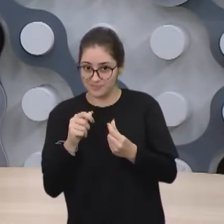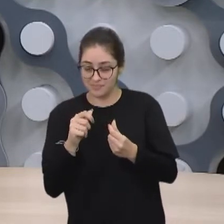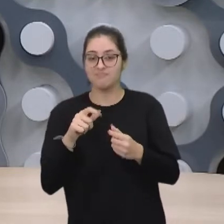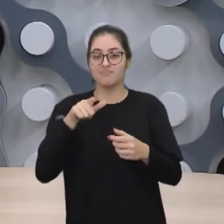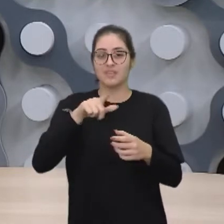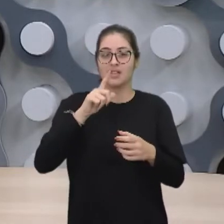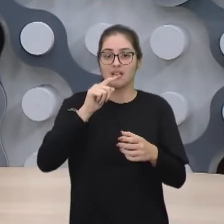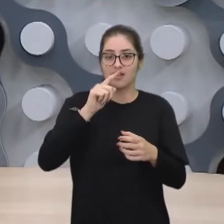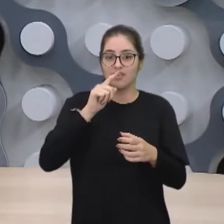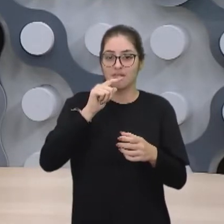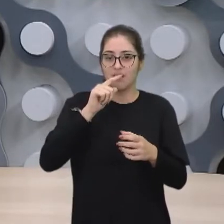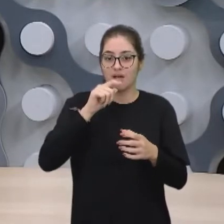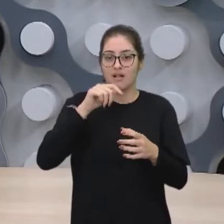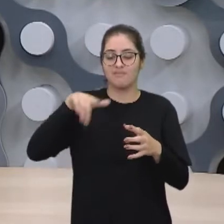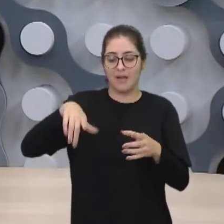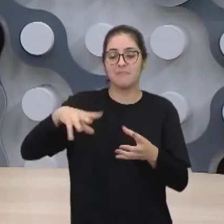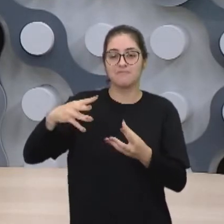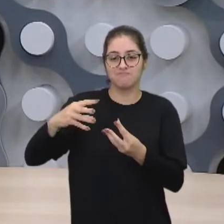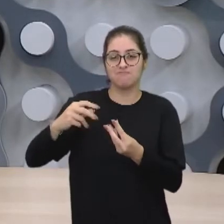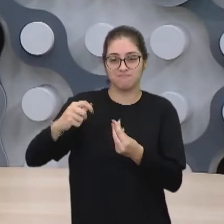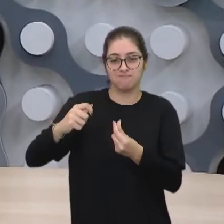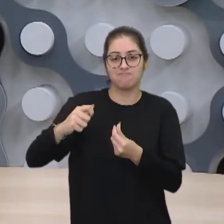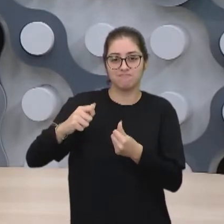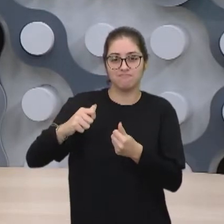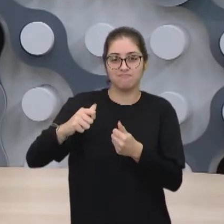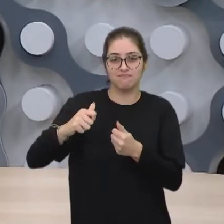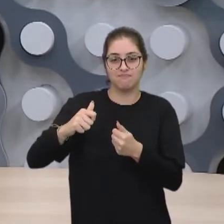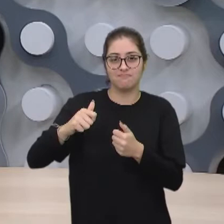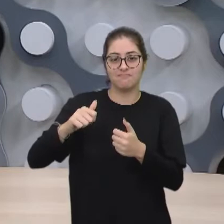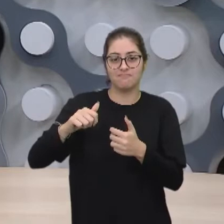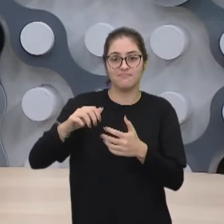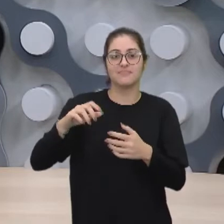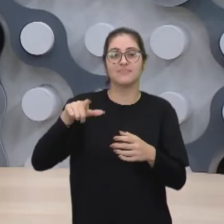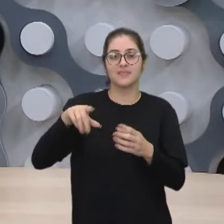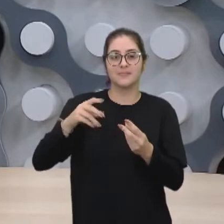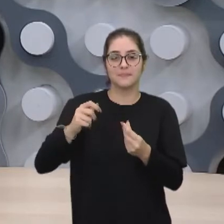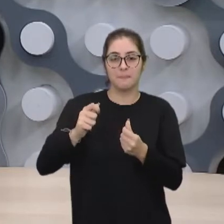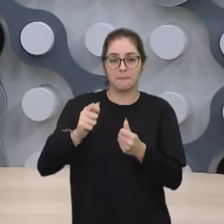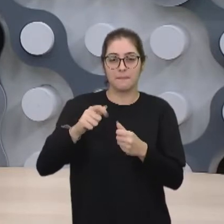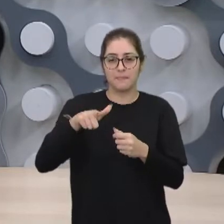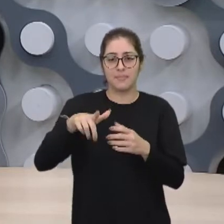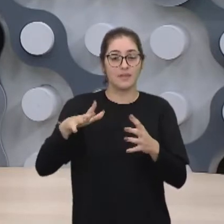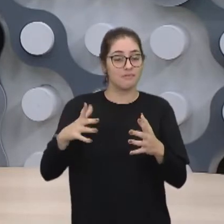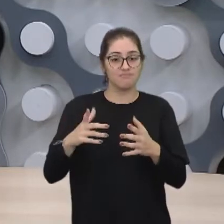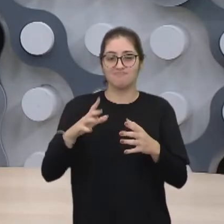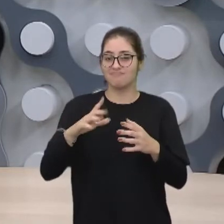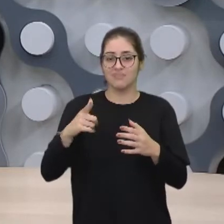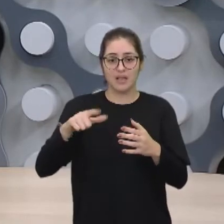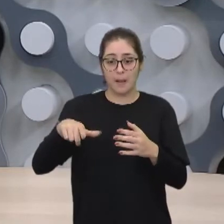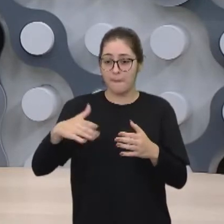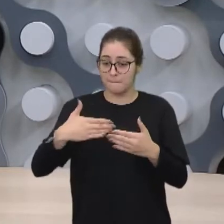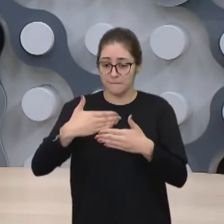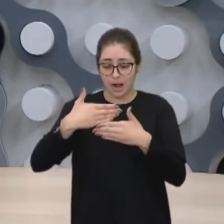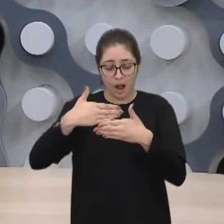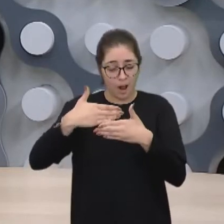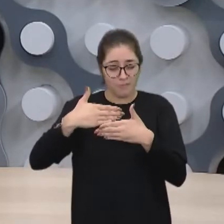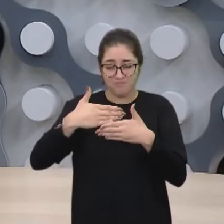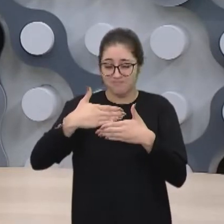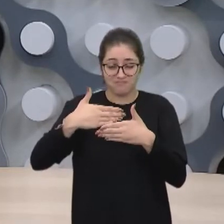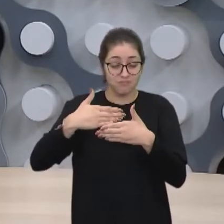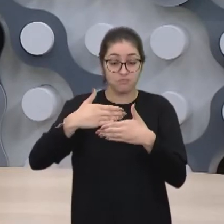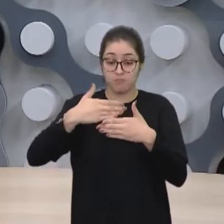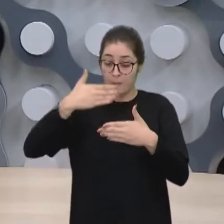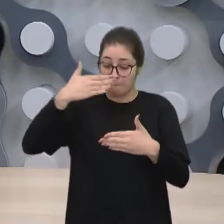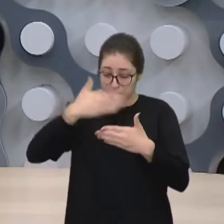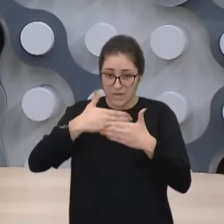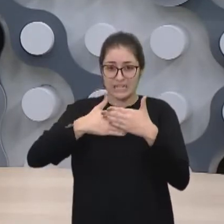água vai se concentrar lá também, né, junto aí com a água da chuva. E se a barragem não estiver bem, né, não